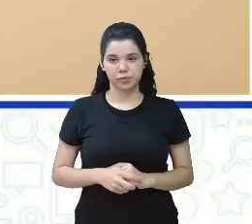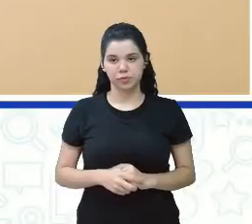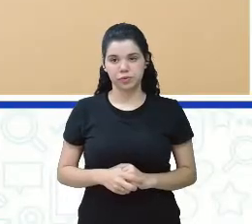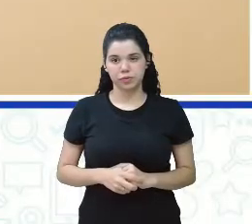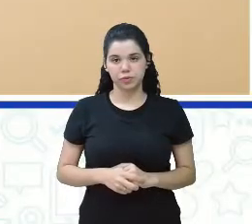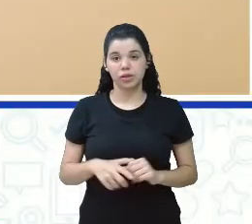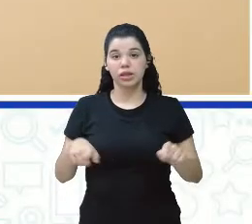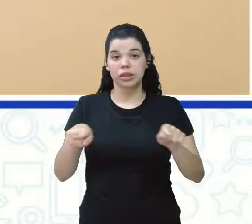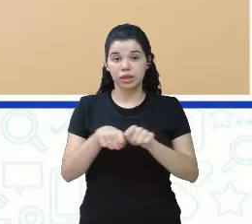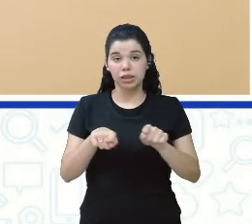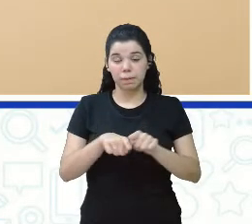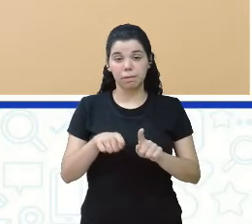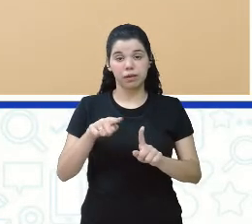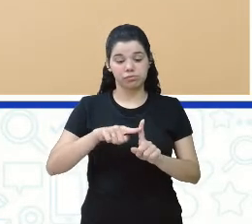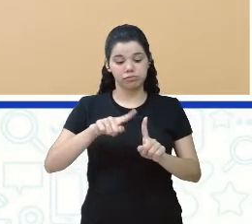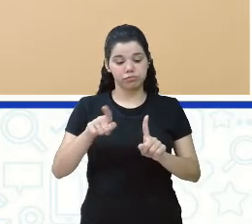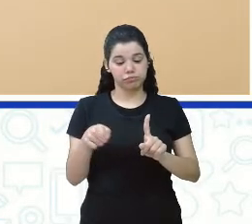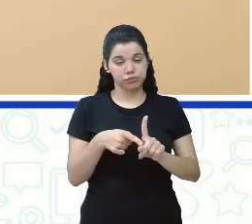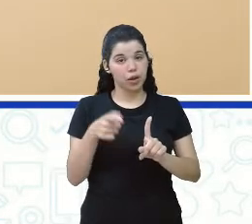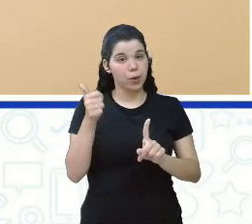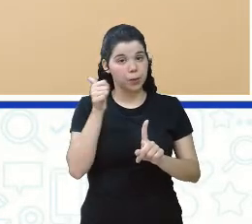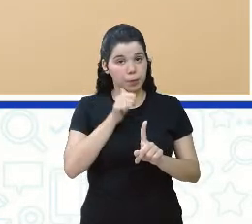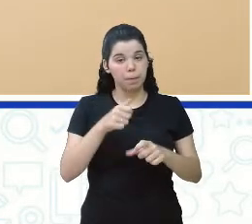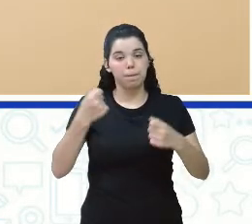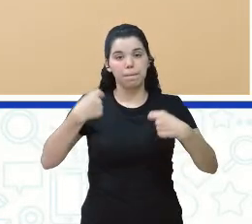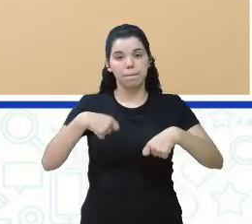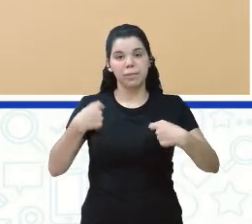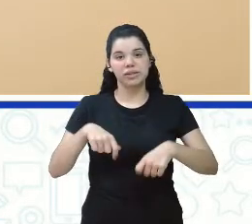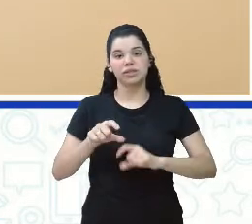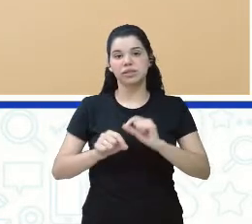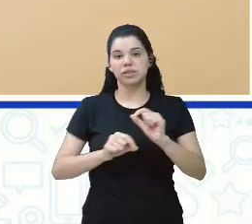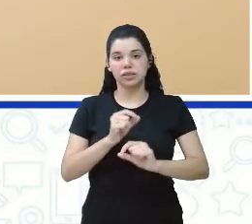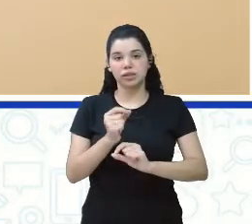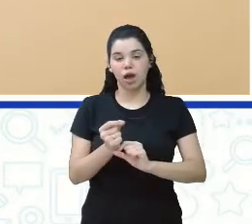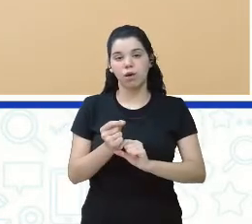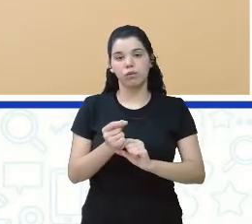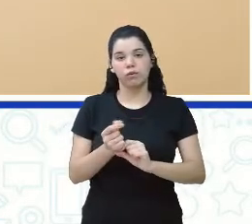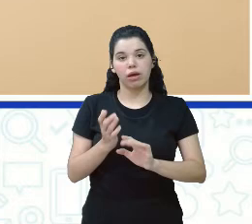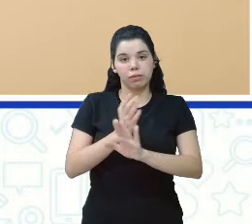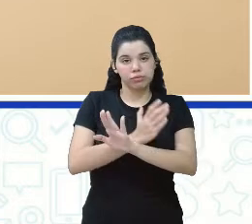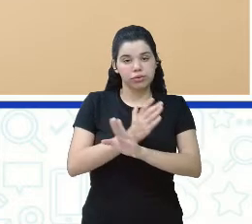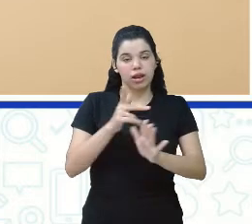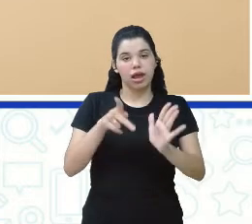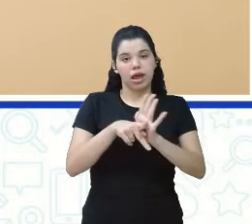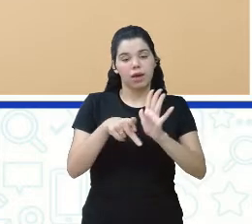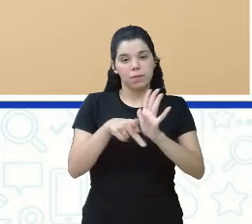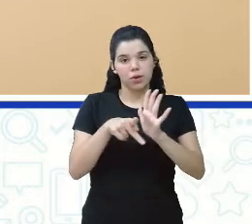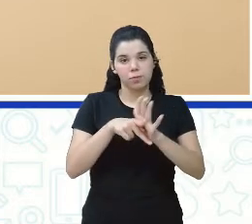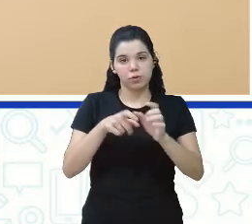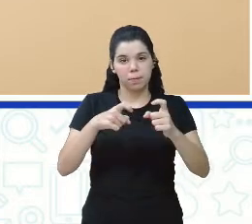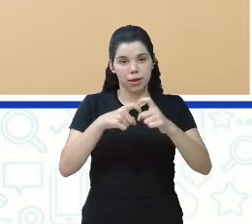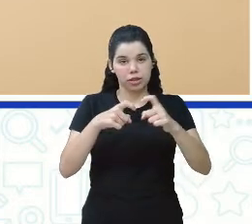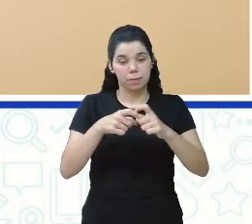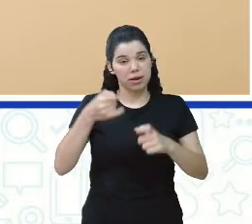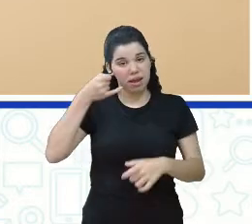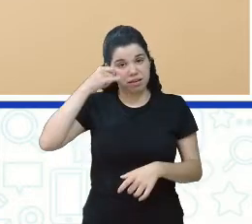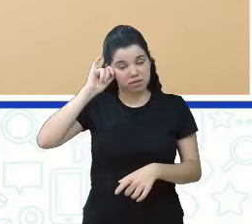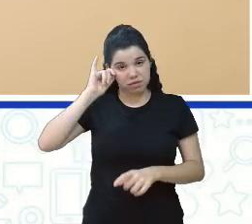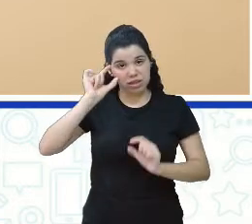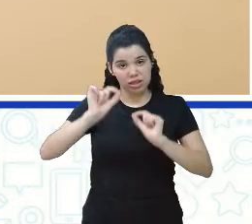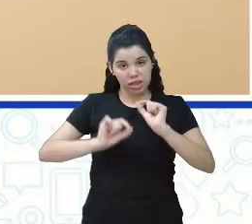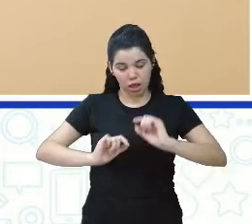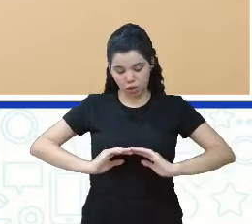toda gestante, ela deve fazer um rigoroso pré-natal, a fim de evitar que o vírus passe para o seu